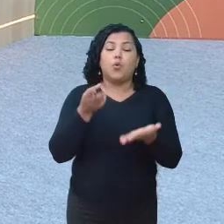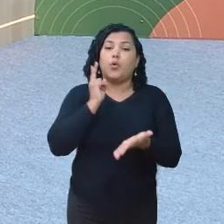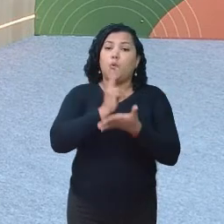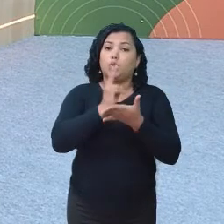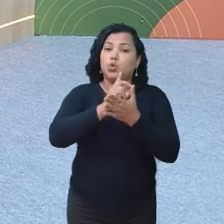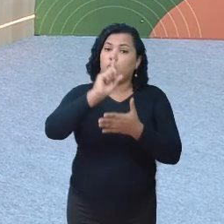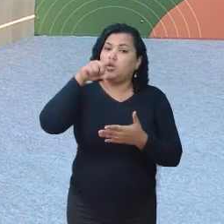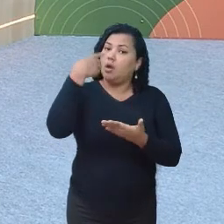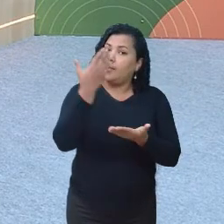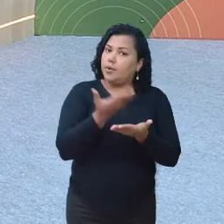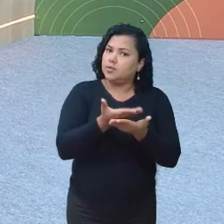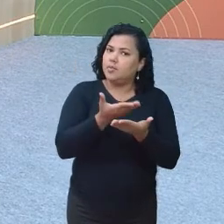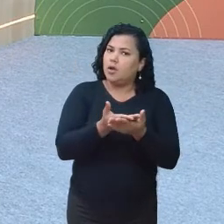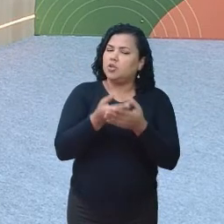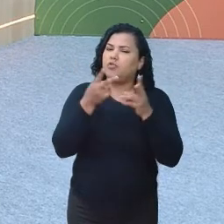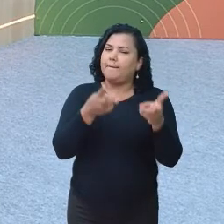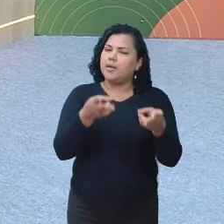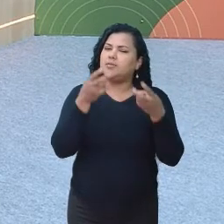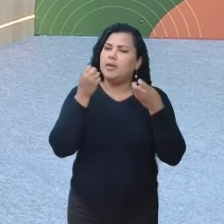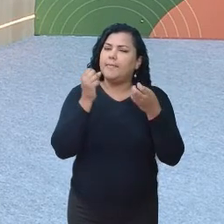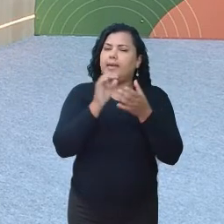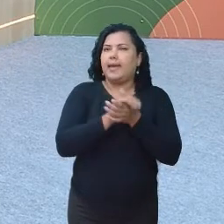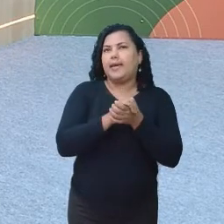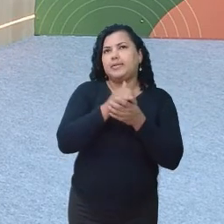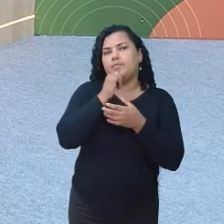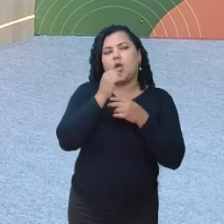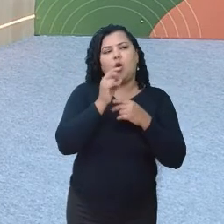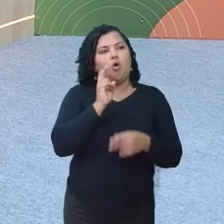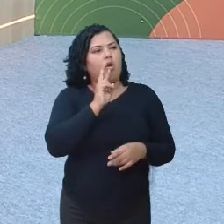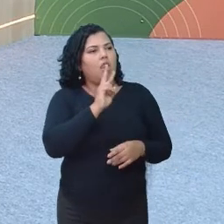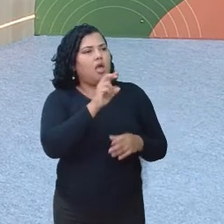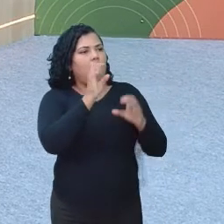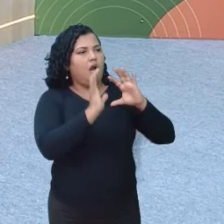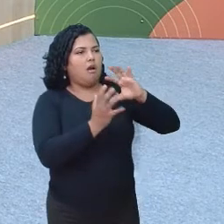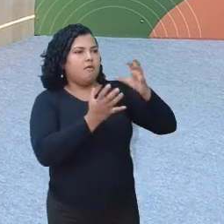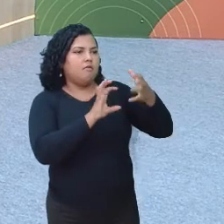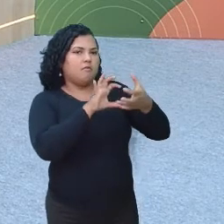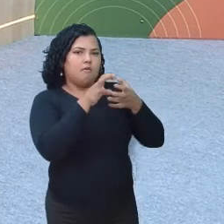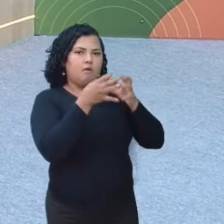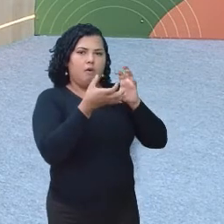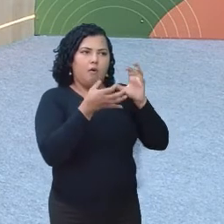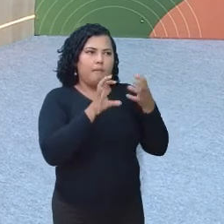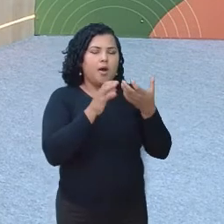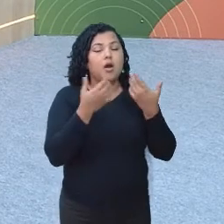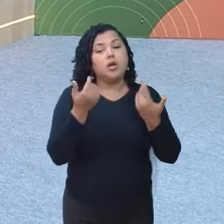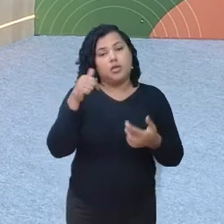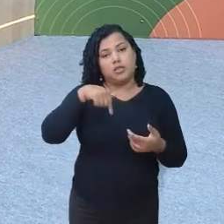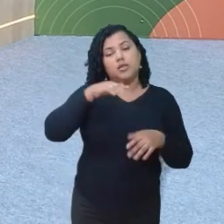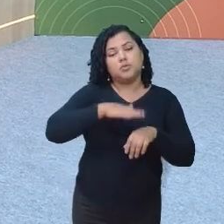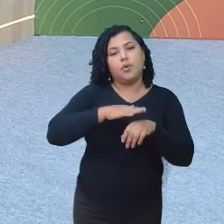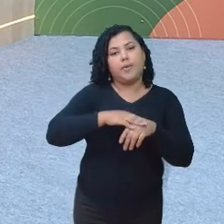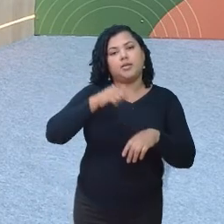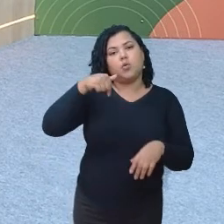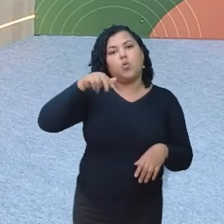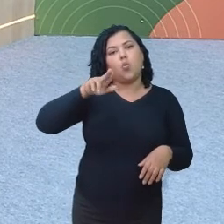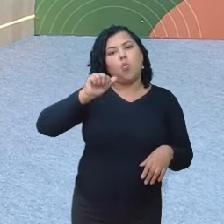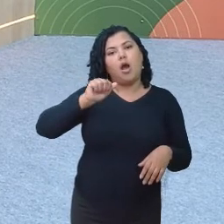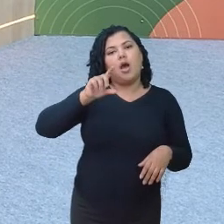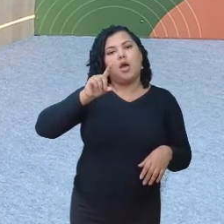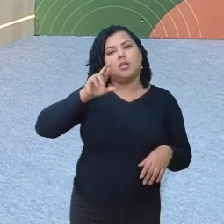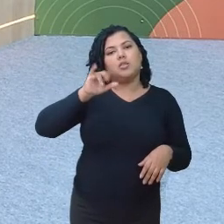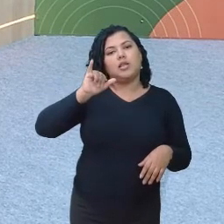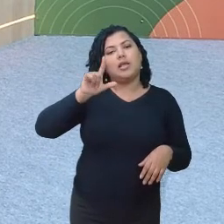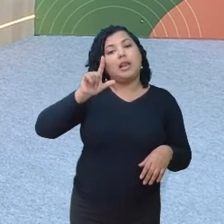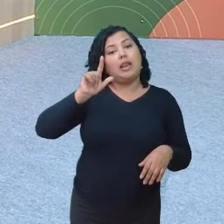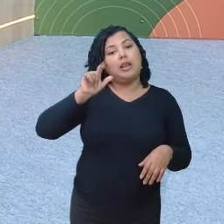próxima aula, e a gente vai ver que classificar não é simplesmente olhar para a figura, nesse caso os quadriláteros, e dar um nome. A gente vai